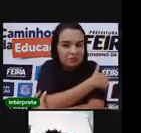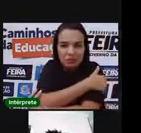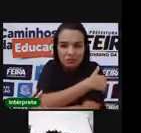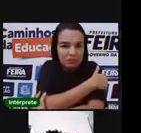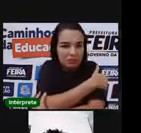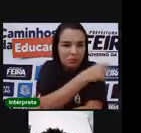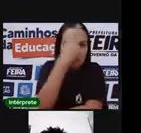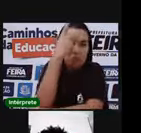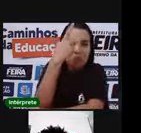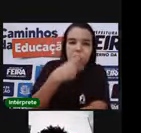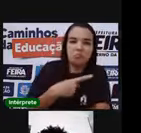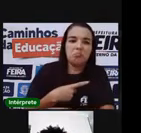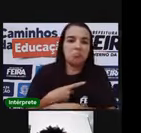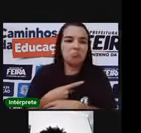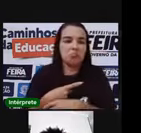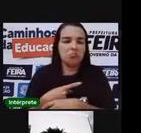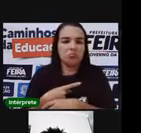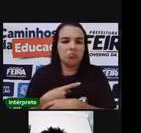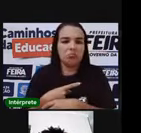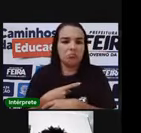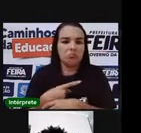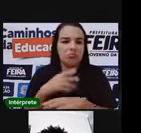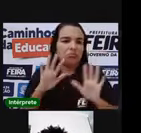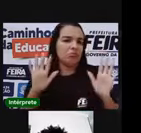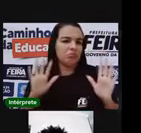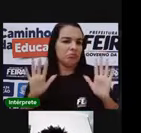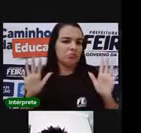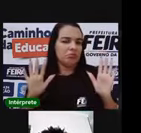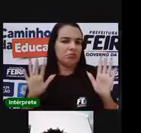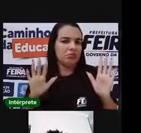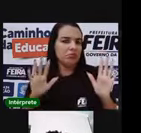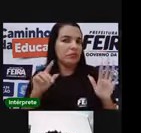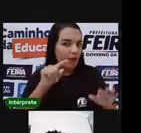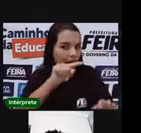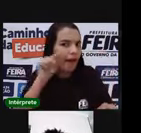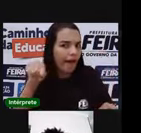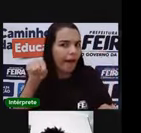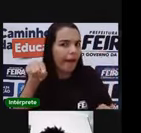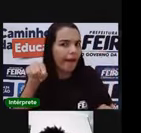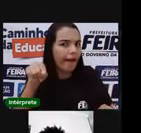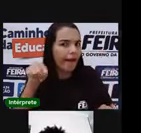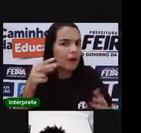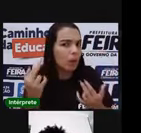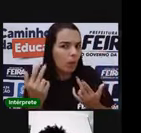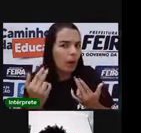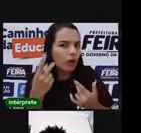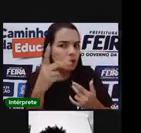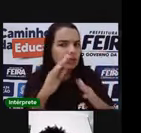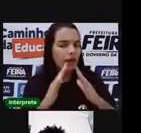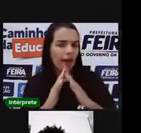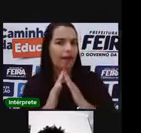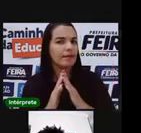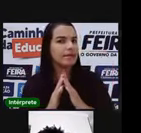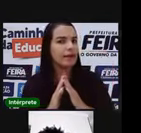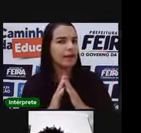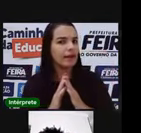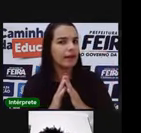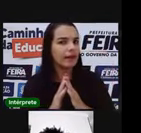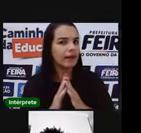abraça a si mesmo. É assim que está? Porque cada um está isolado no seu canto? Está